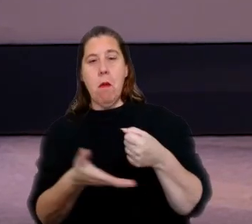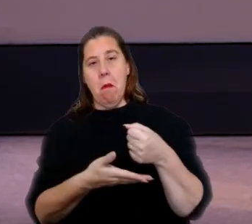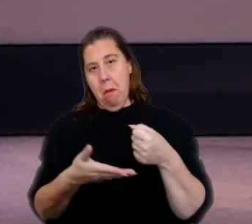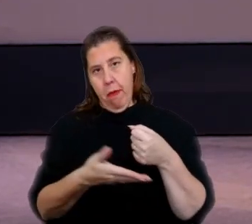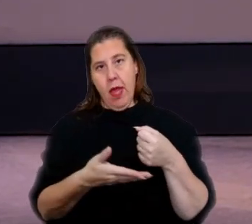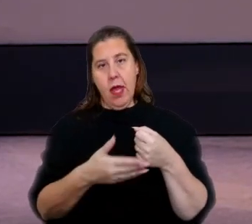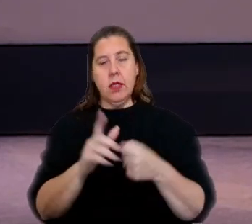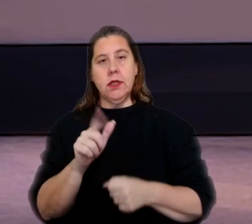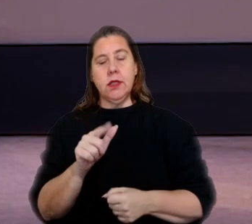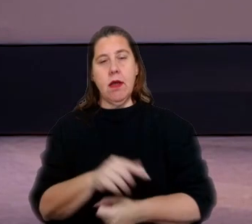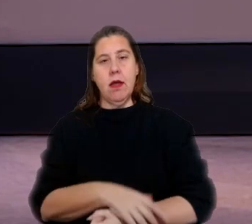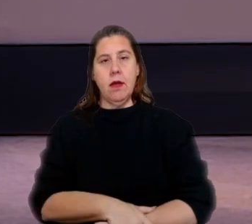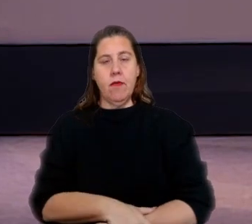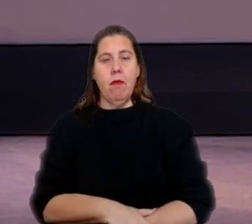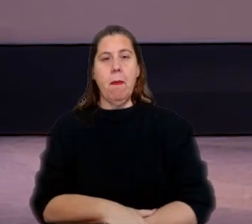se baseou,